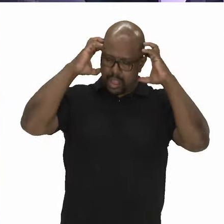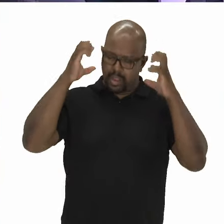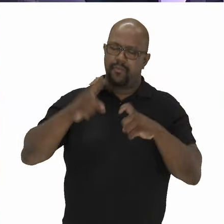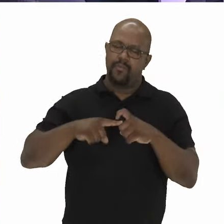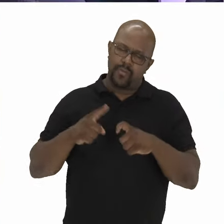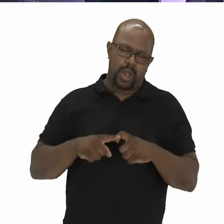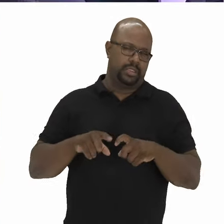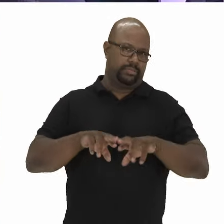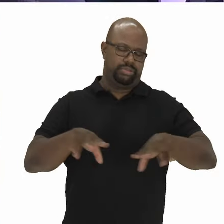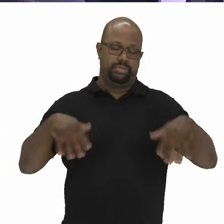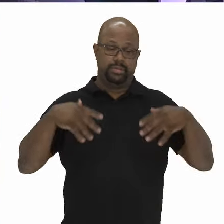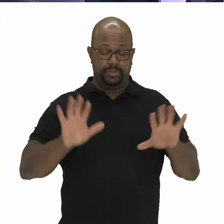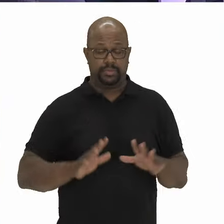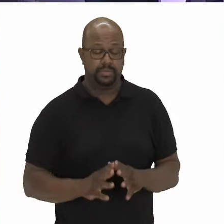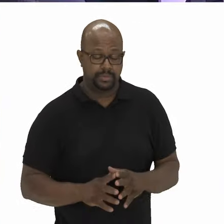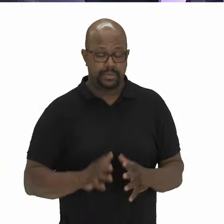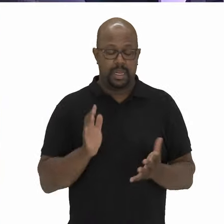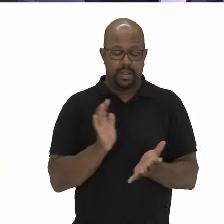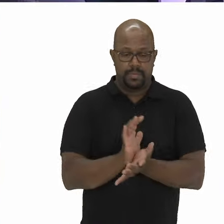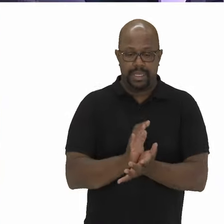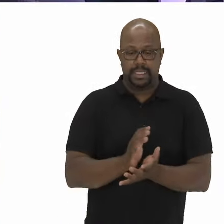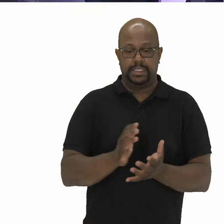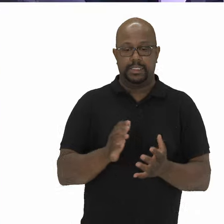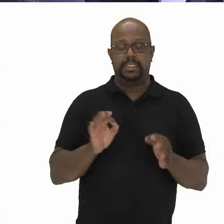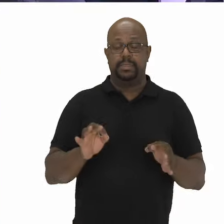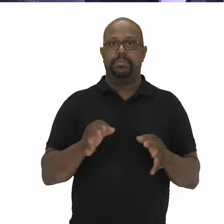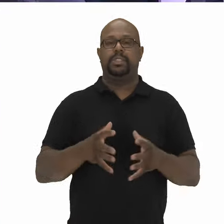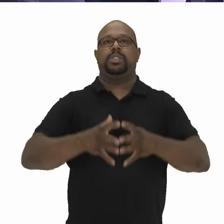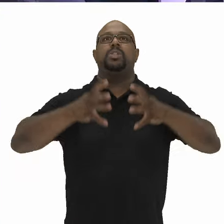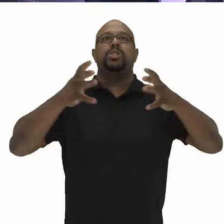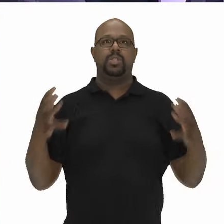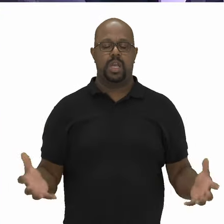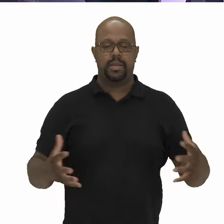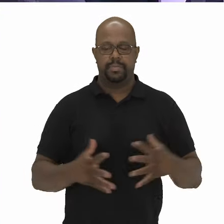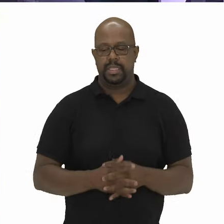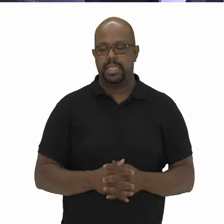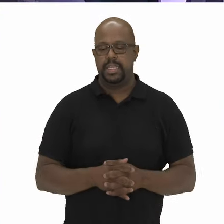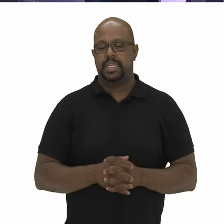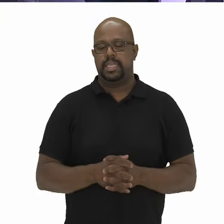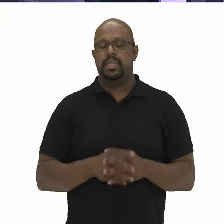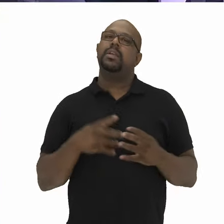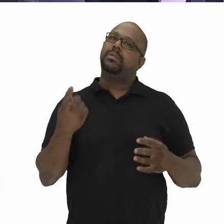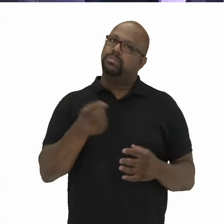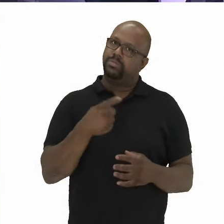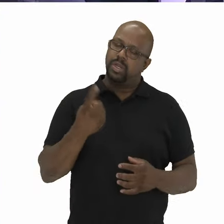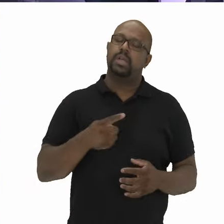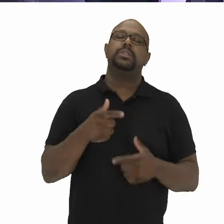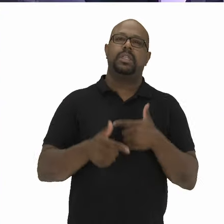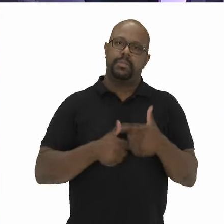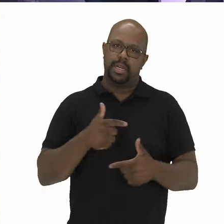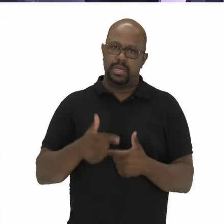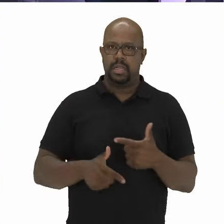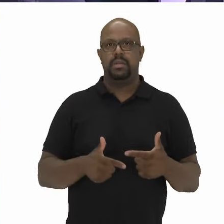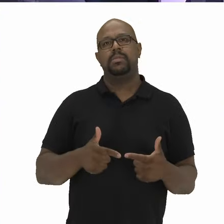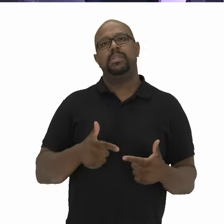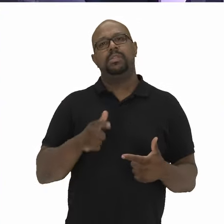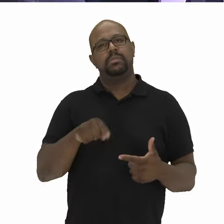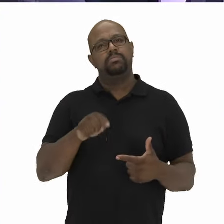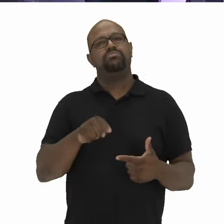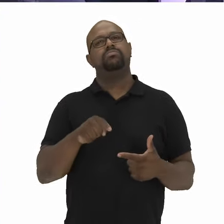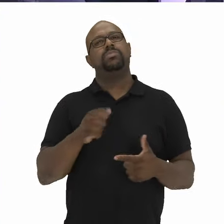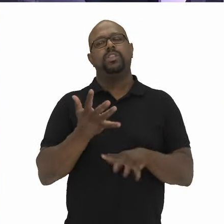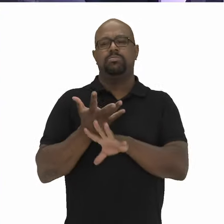fonodiólogo enfim é uma equipe gigantesca né E nós trabalhamos